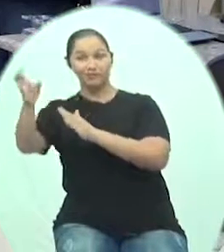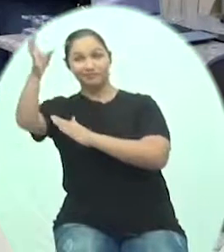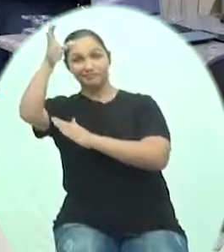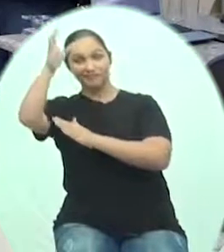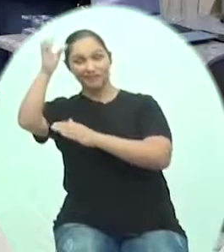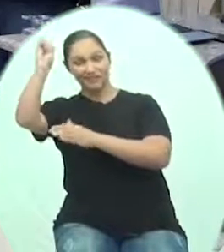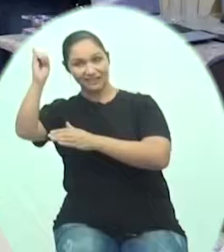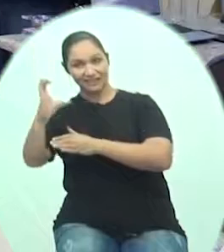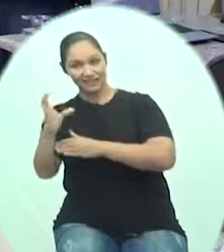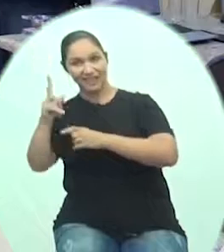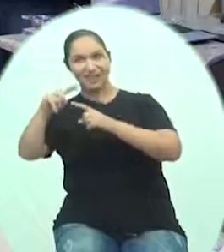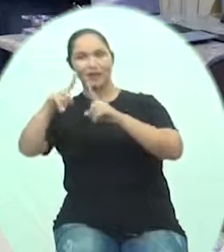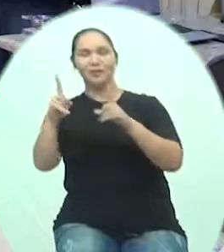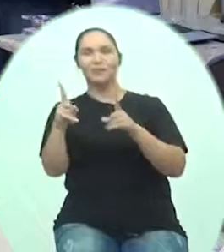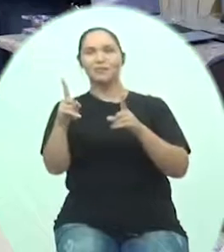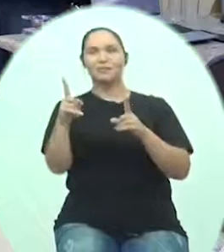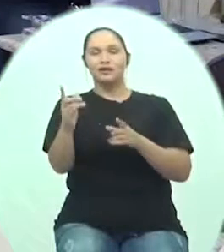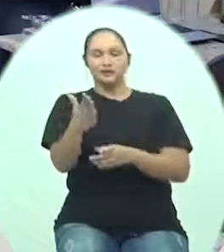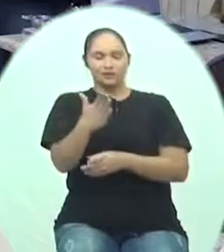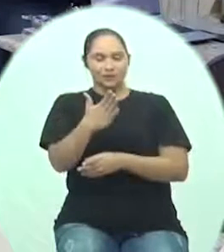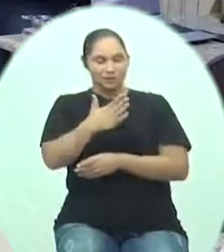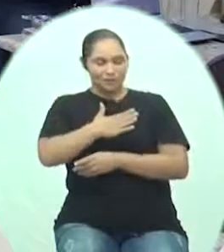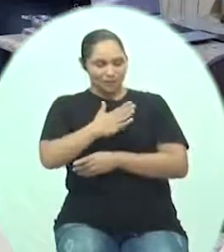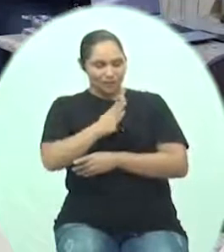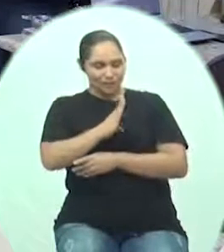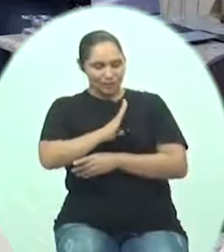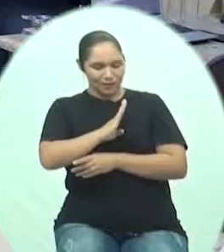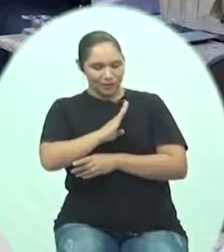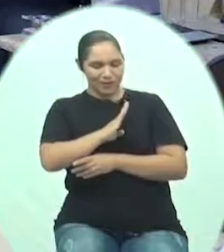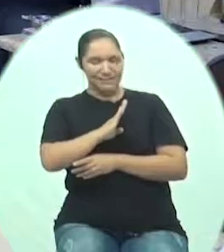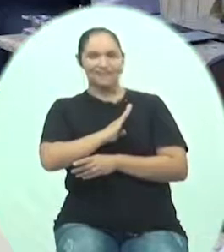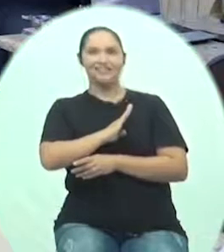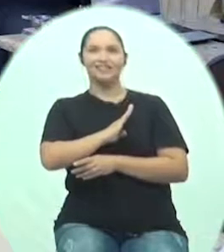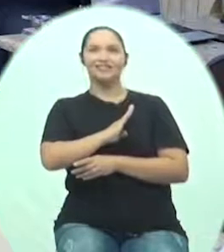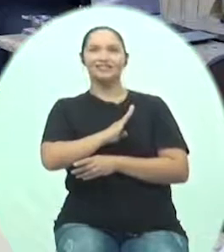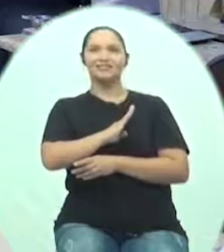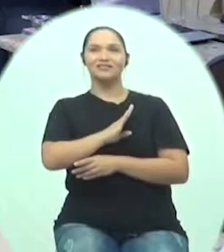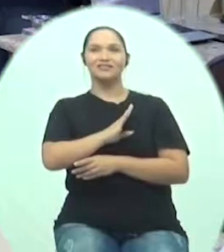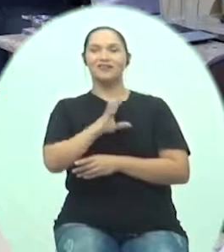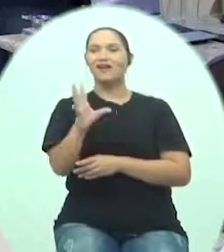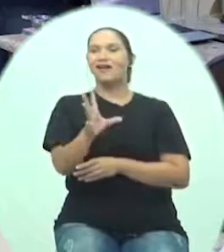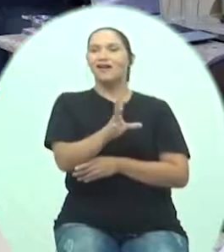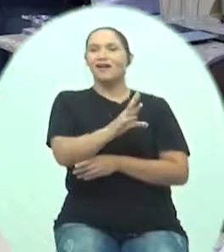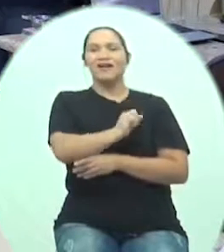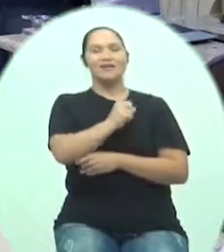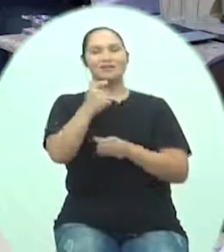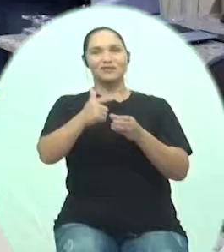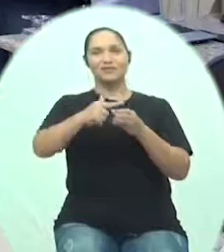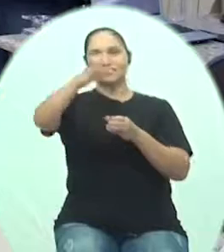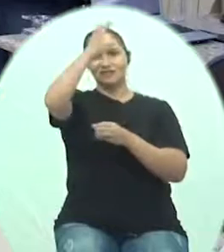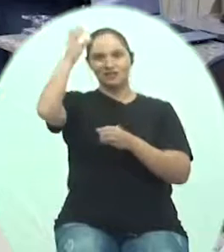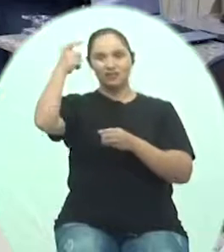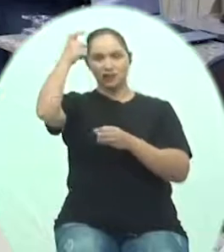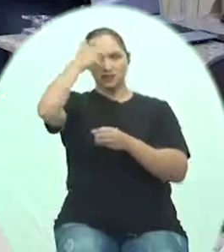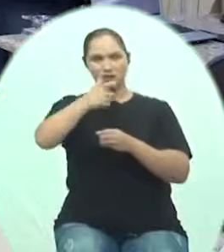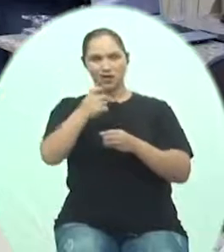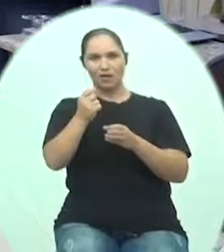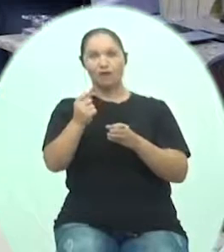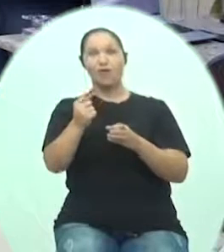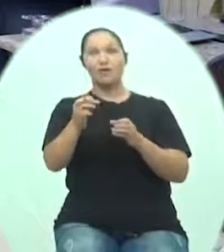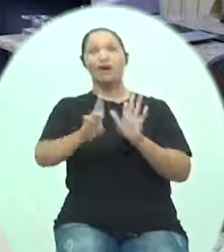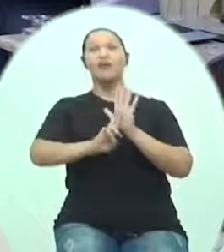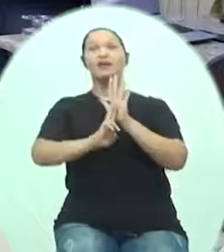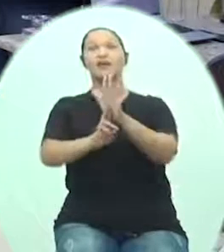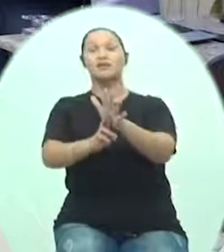toda parte onde vou leva o nome Criciúma e me orgulho quando sou Crisciúma também por o futebol embora não